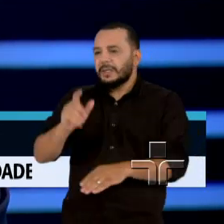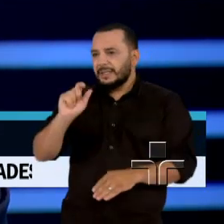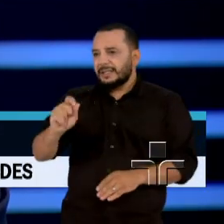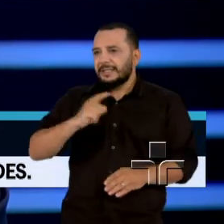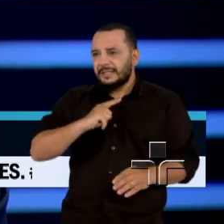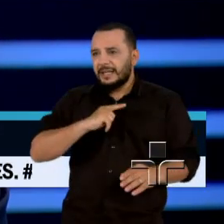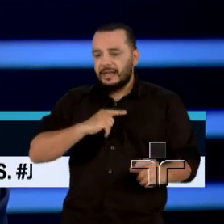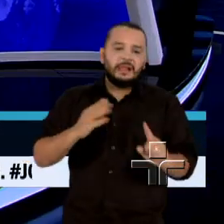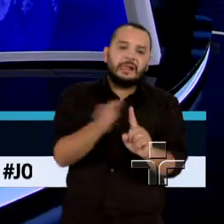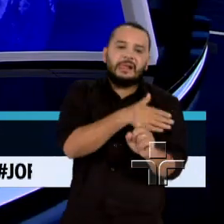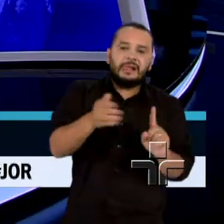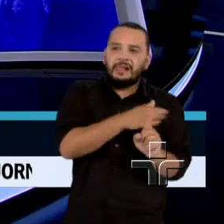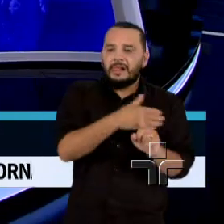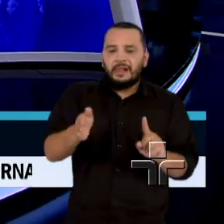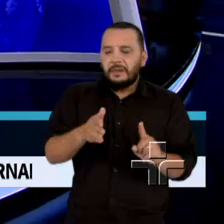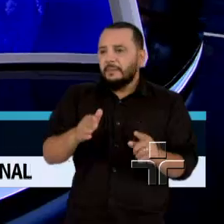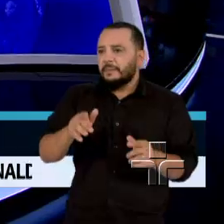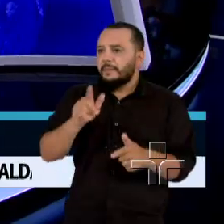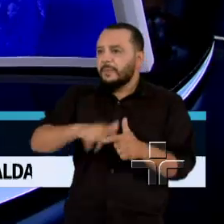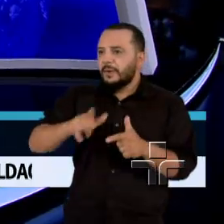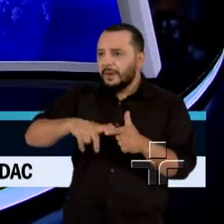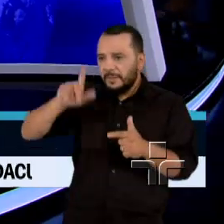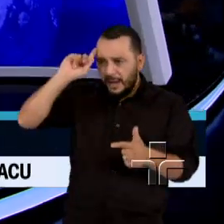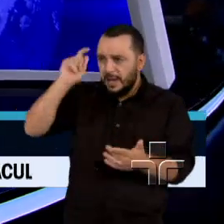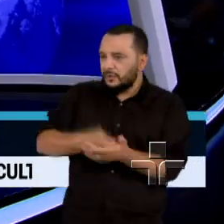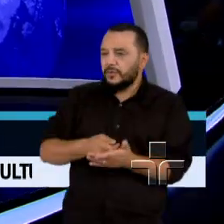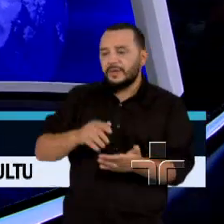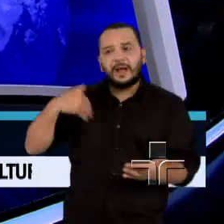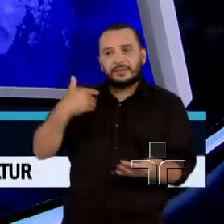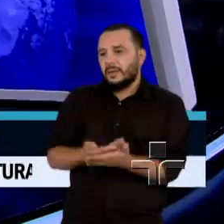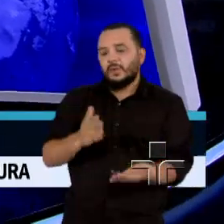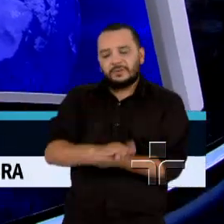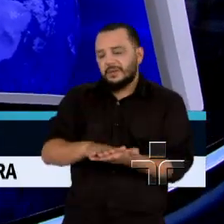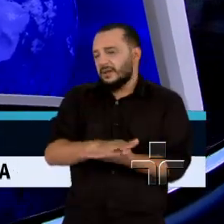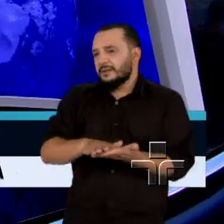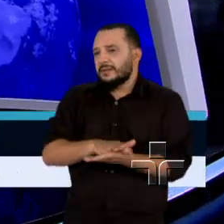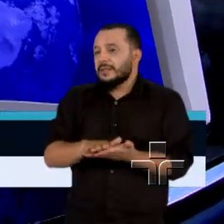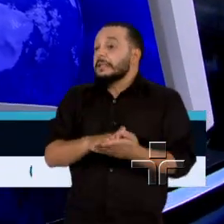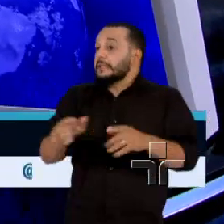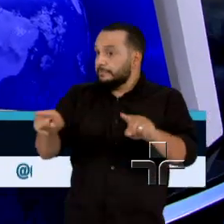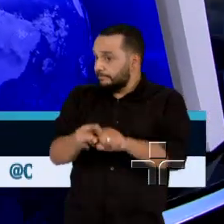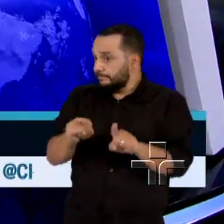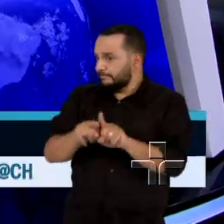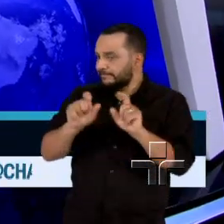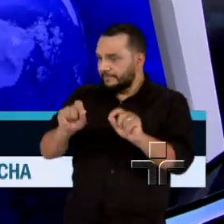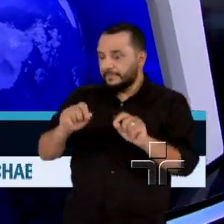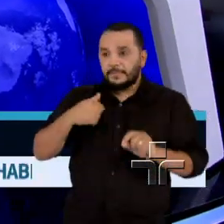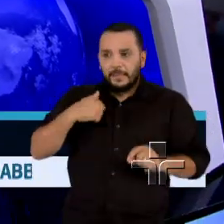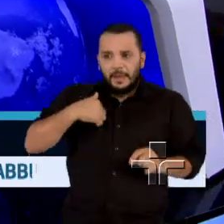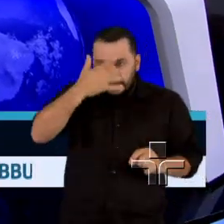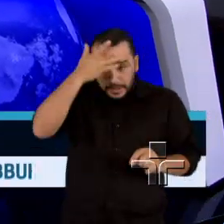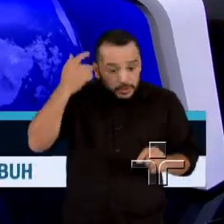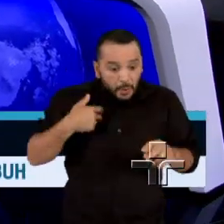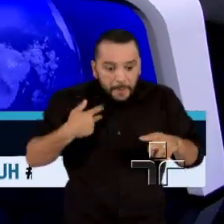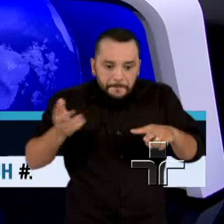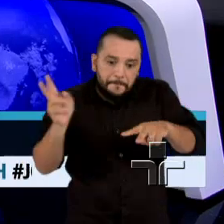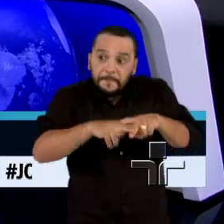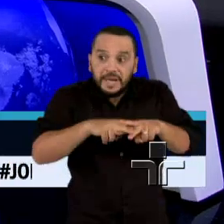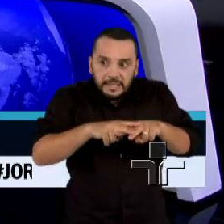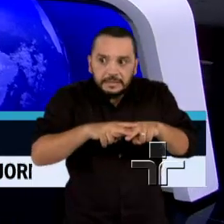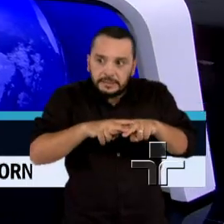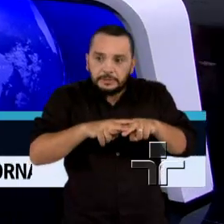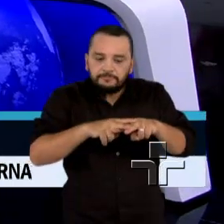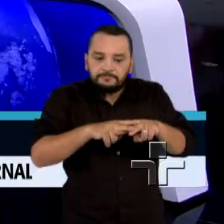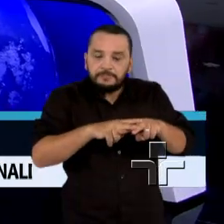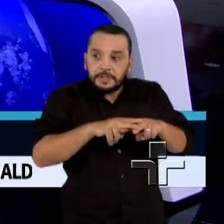que a gente não conseguiu resolver até hoje. Nessa questão específica, eu acho que expor uma pessoa quando está sendo presa, etc., ou seja, está